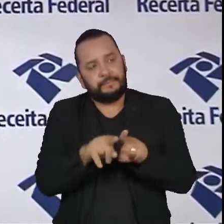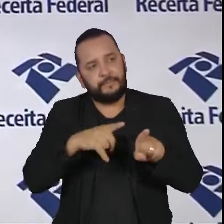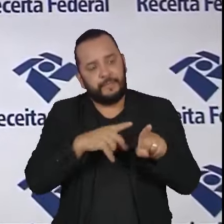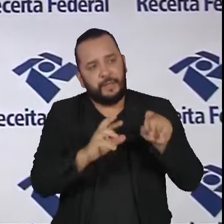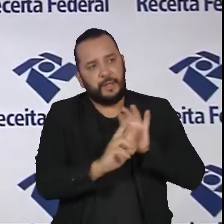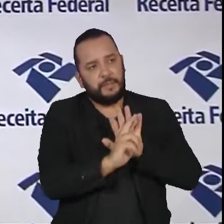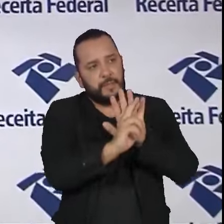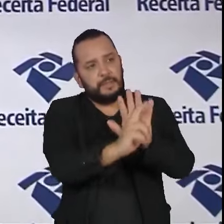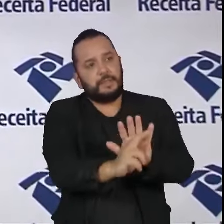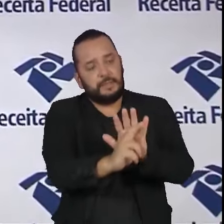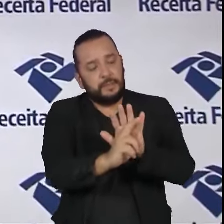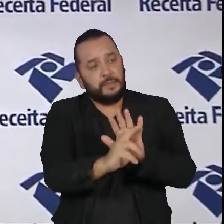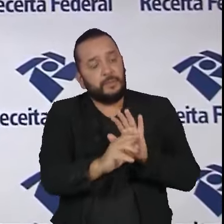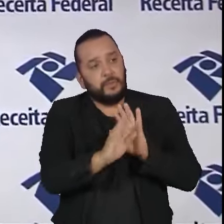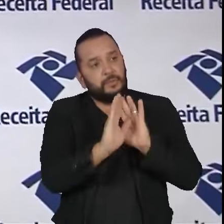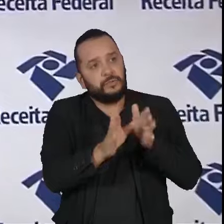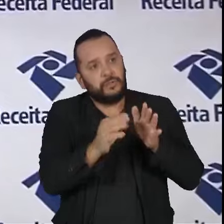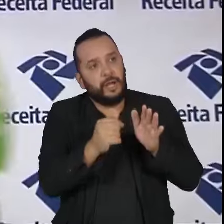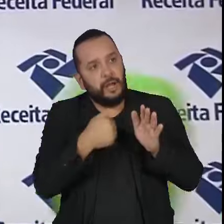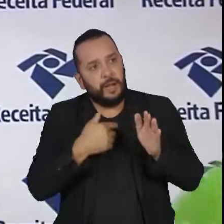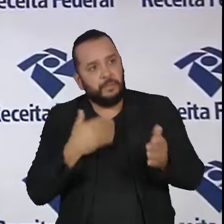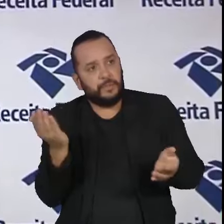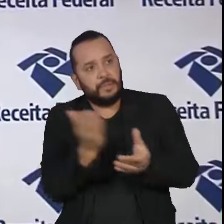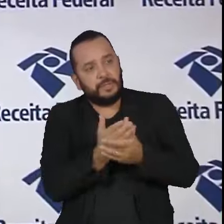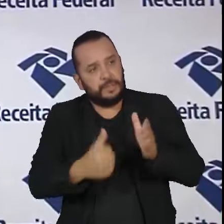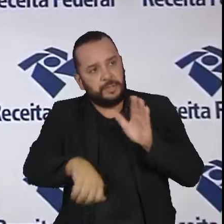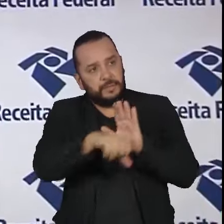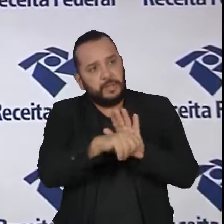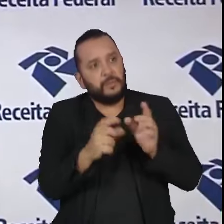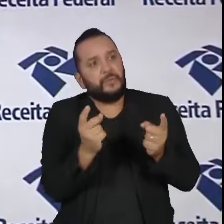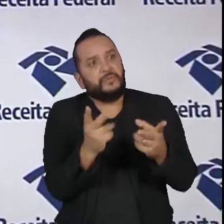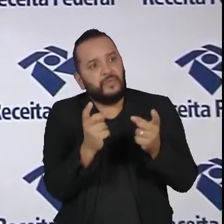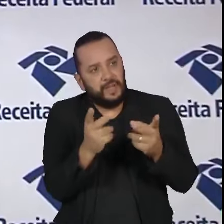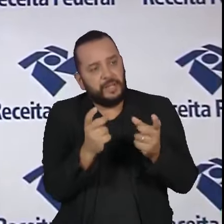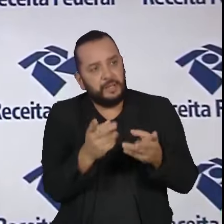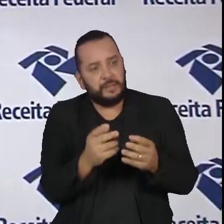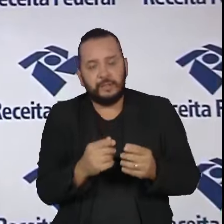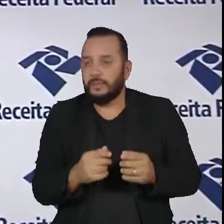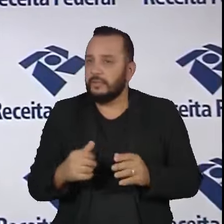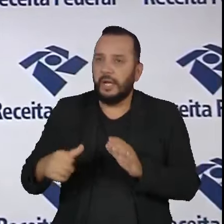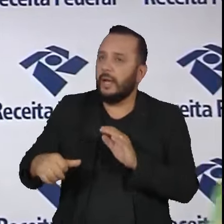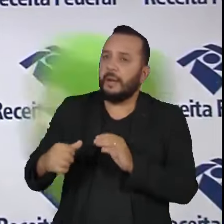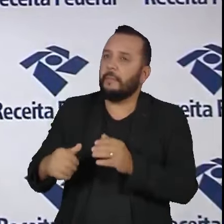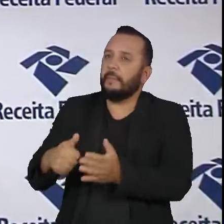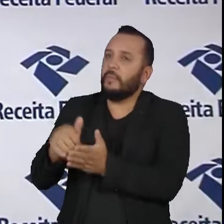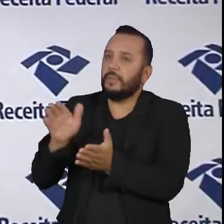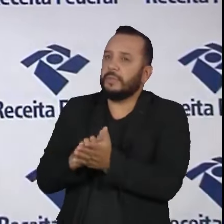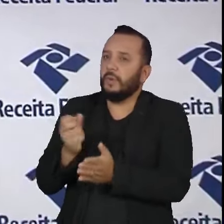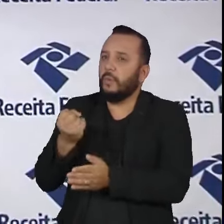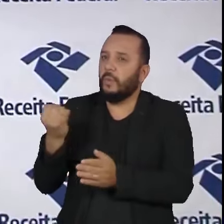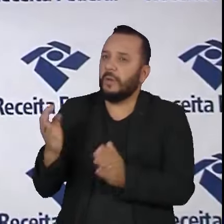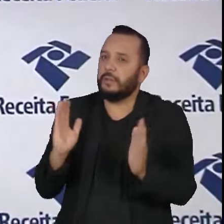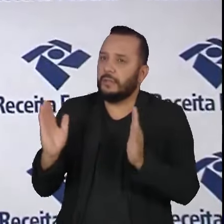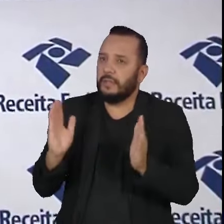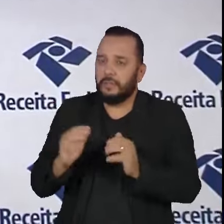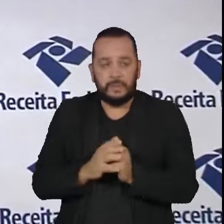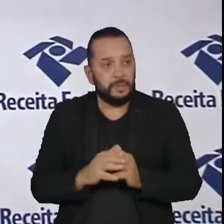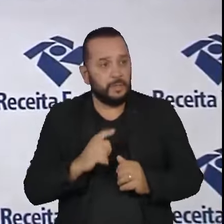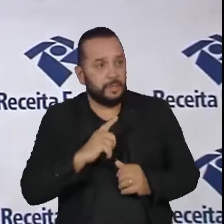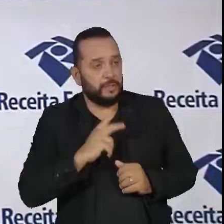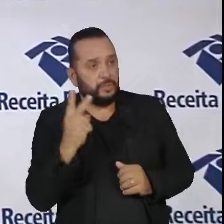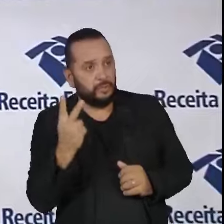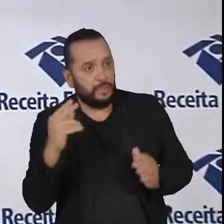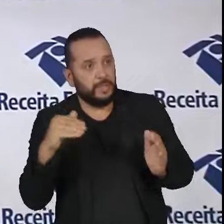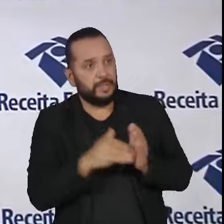criminal por contrabando no caso e a pena para para contrabando é de quanto tempo mais ou menos né Ela é de 2